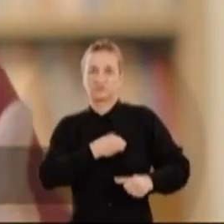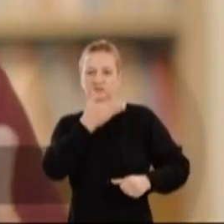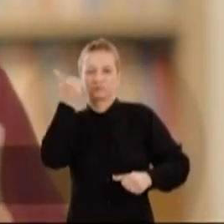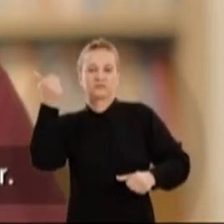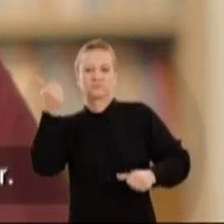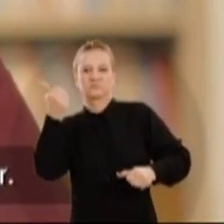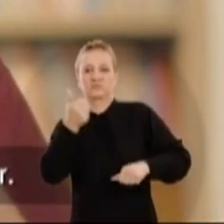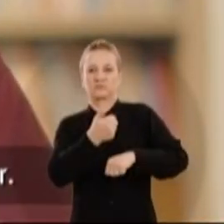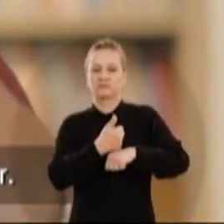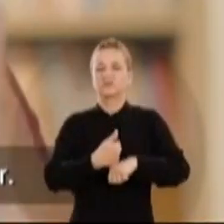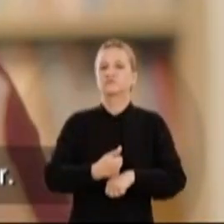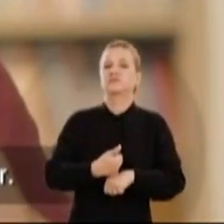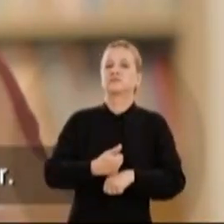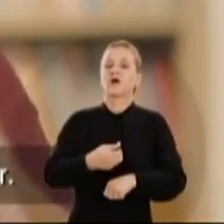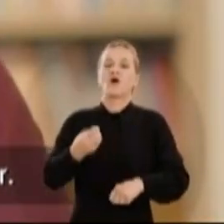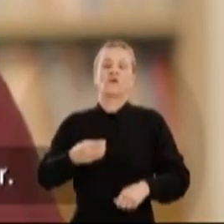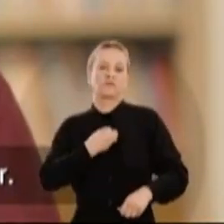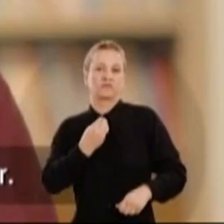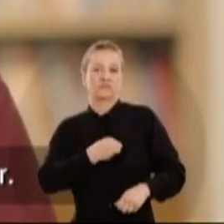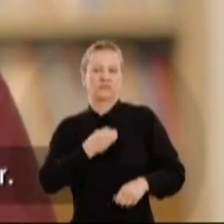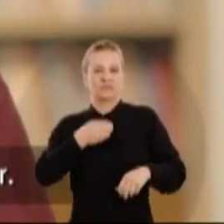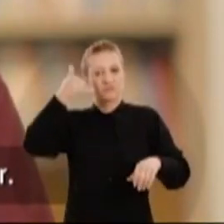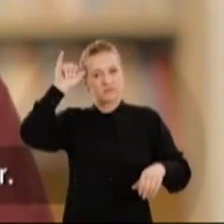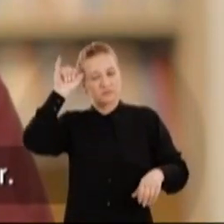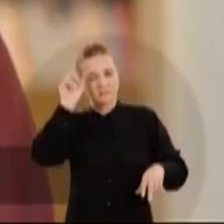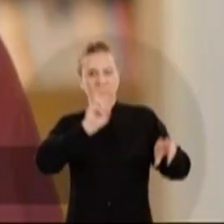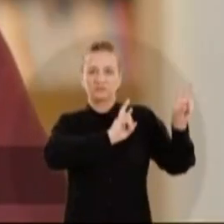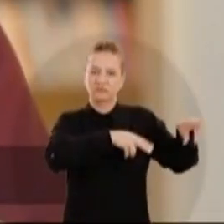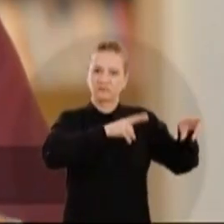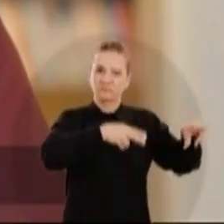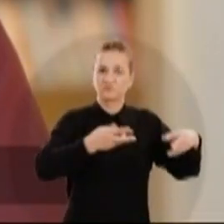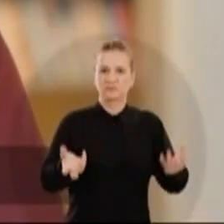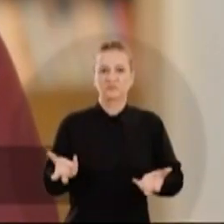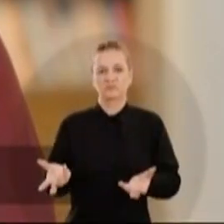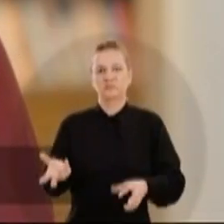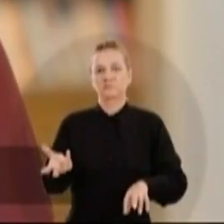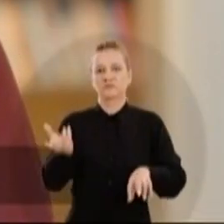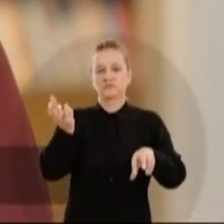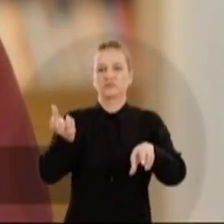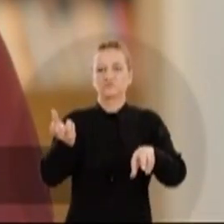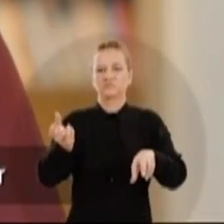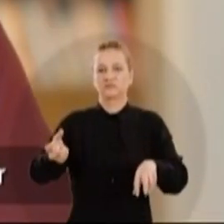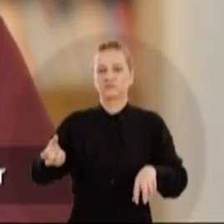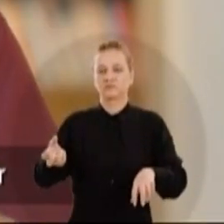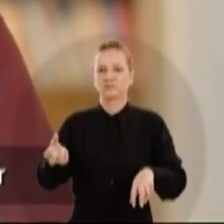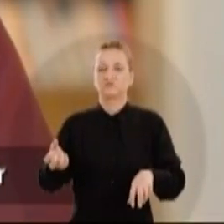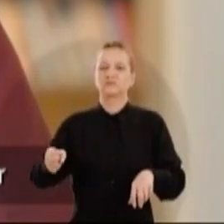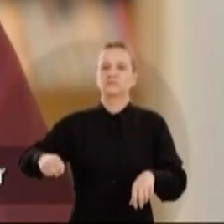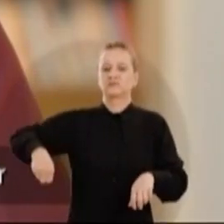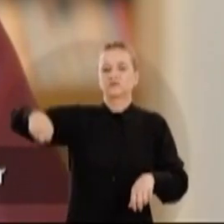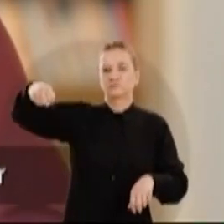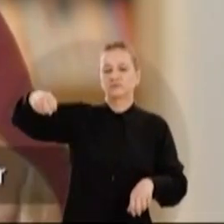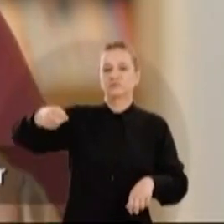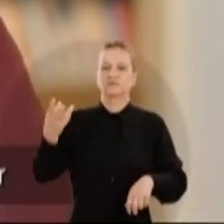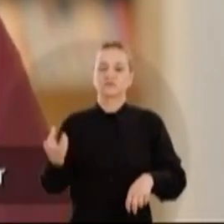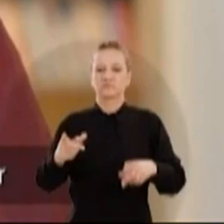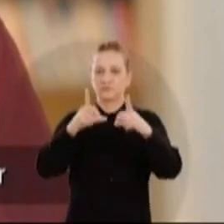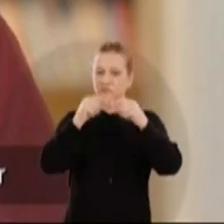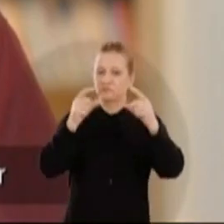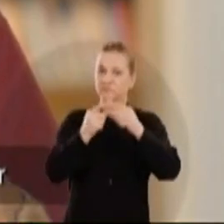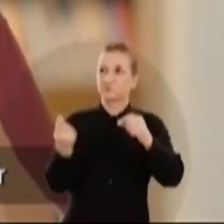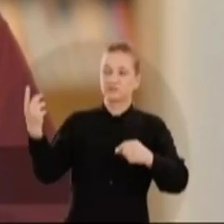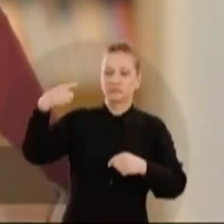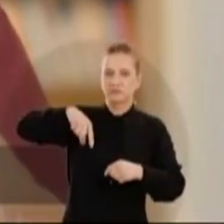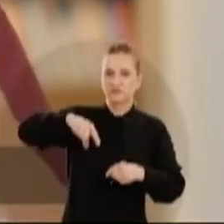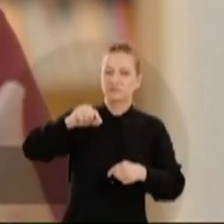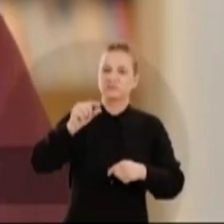cidadania e dignidade àqueles que vivem da agricultura familiar. Agora, como senador da República, quero em Brasília trazer recursos